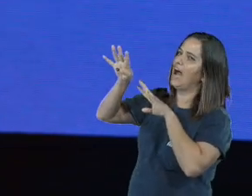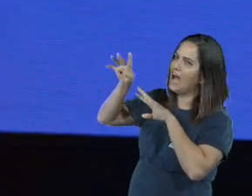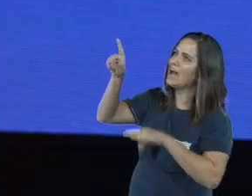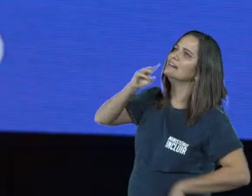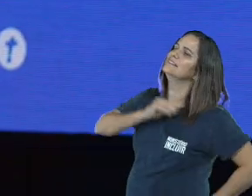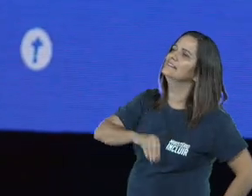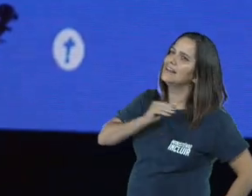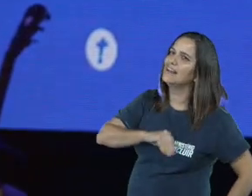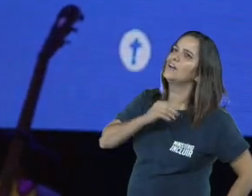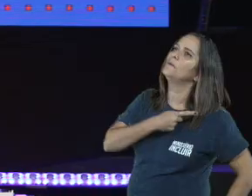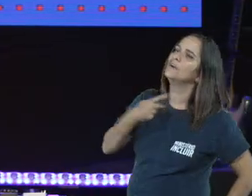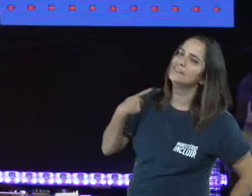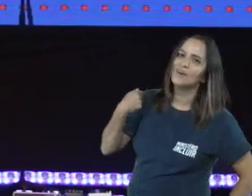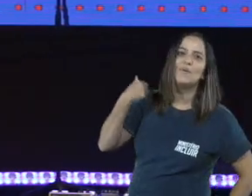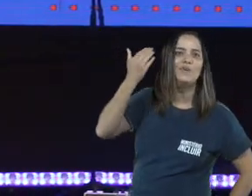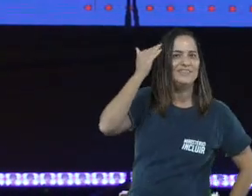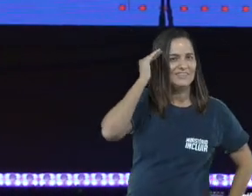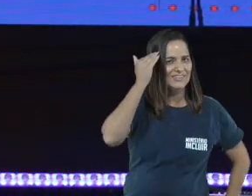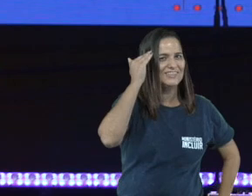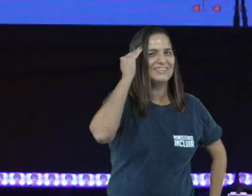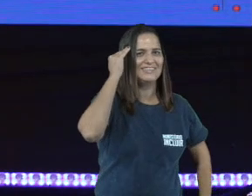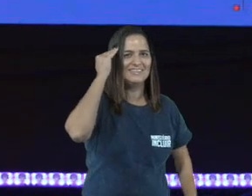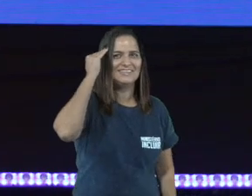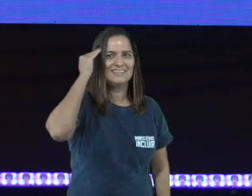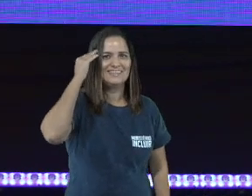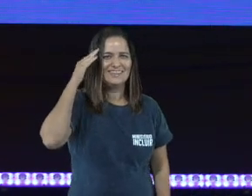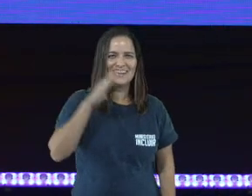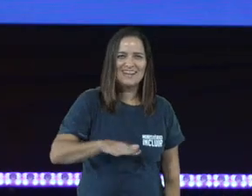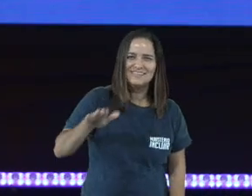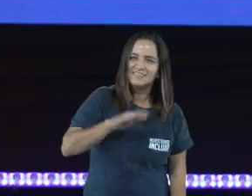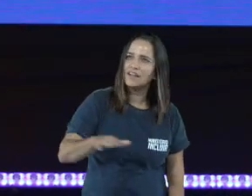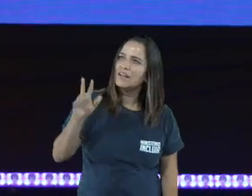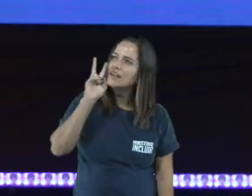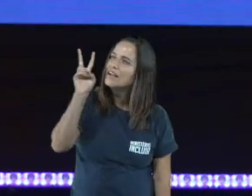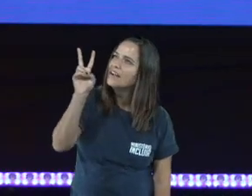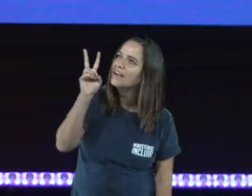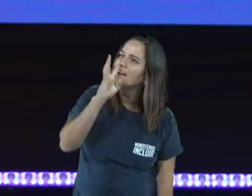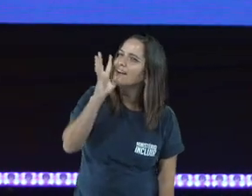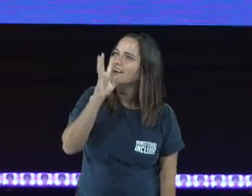tô eu nunca vai acontecer comigo isso só humilhação